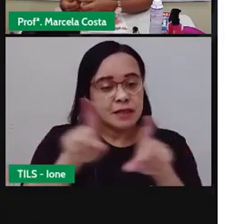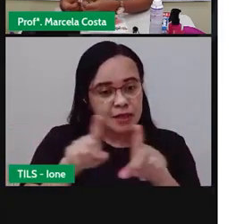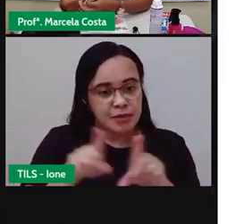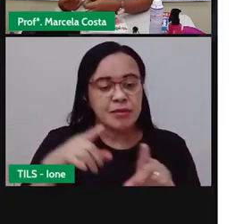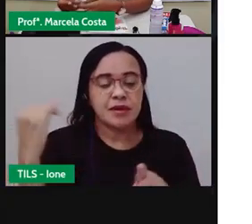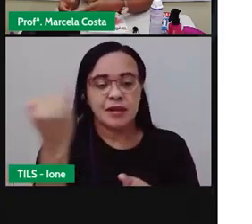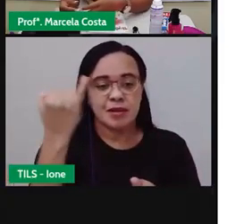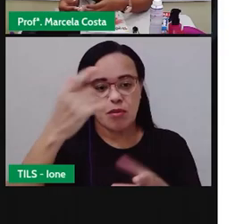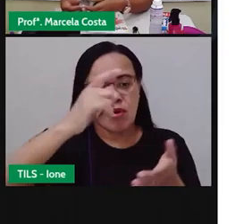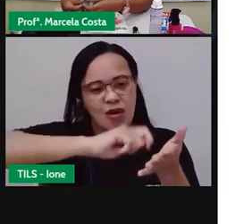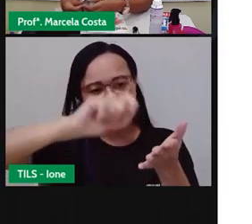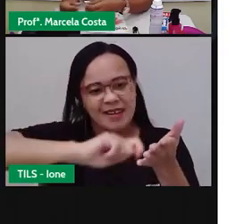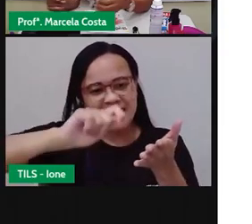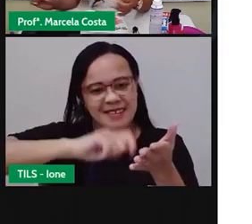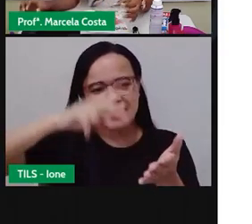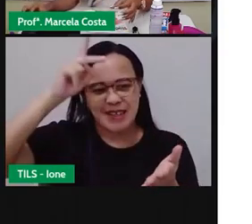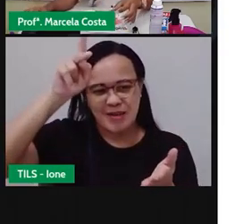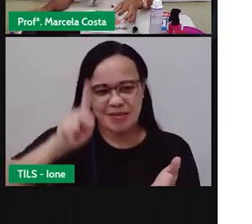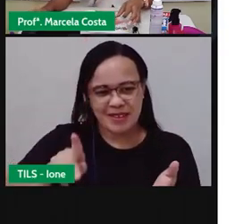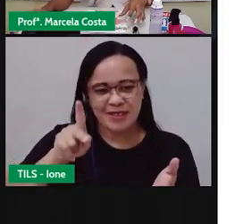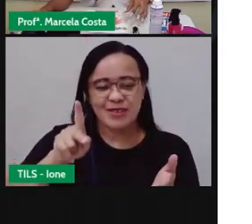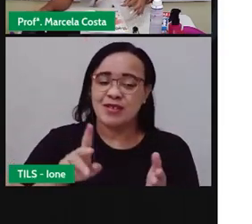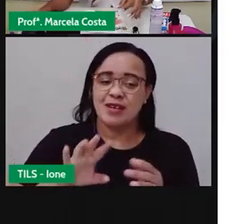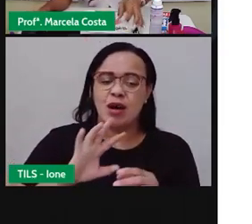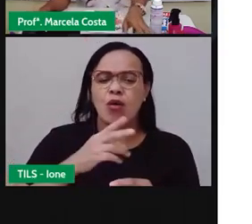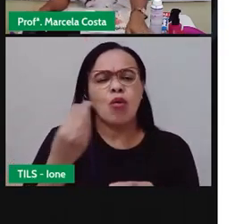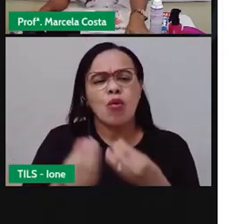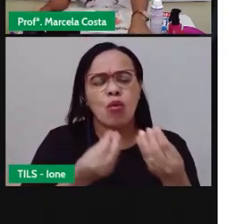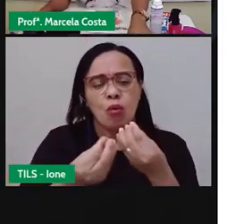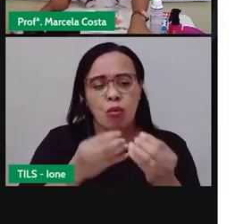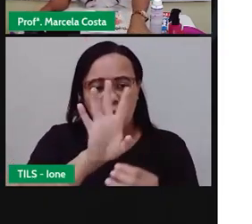utilizando quadros, tabelas.